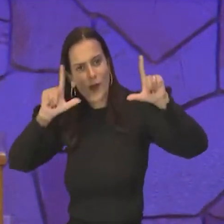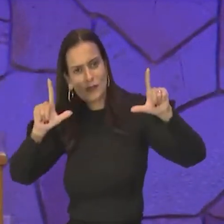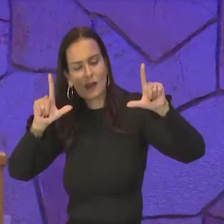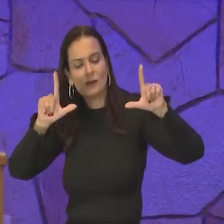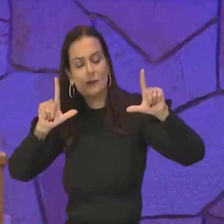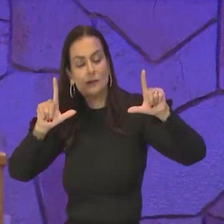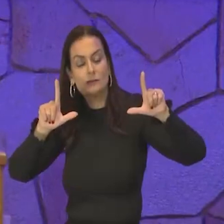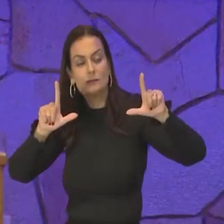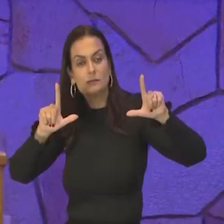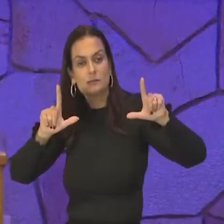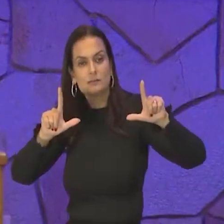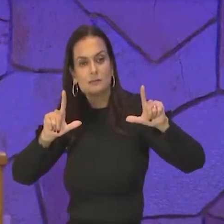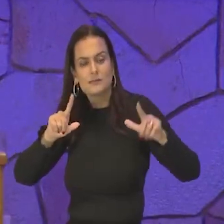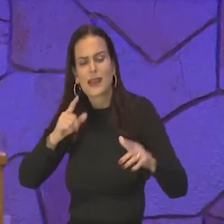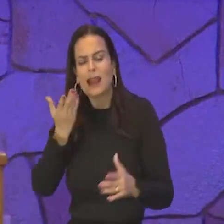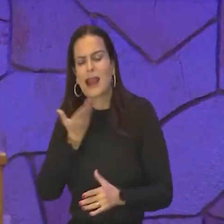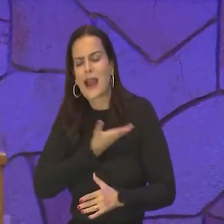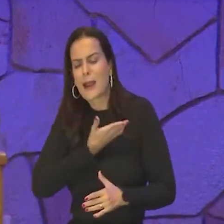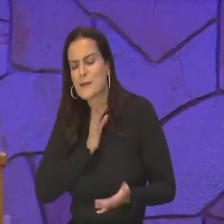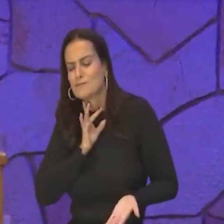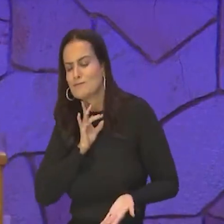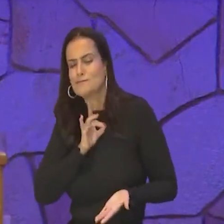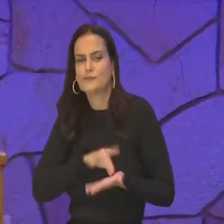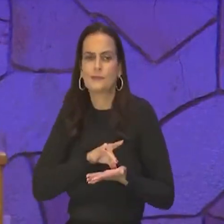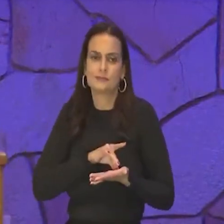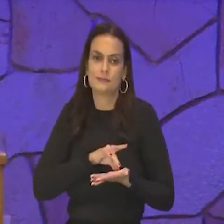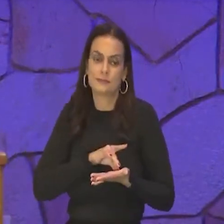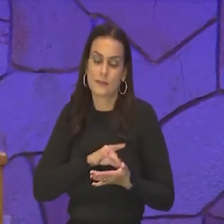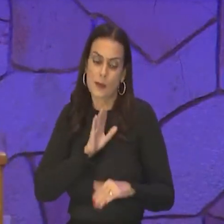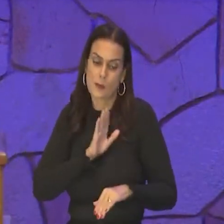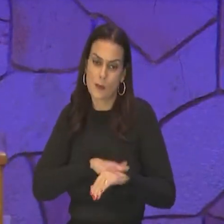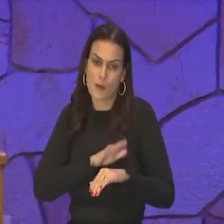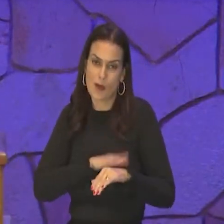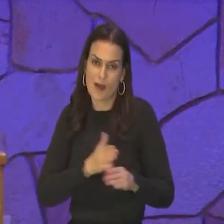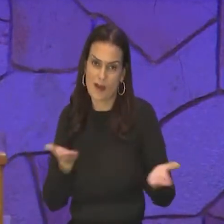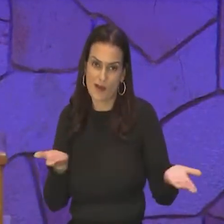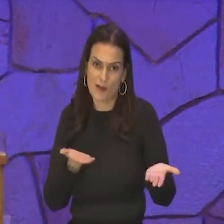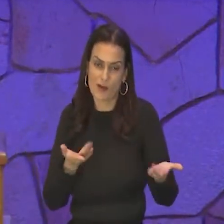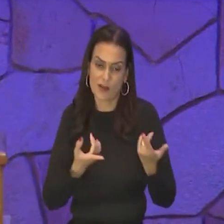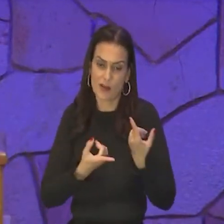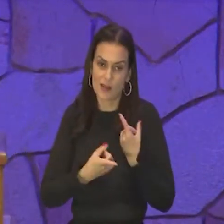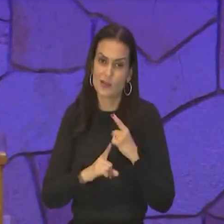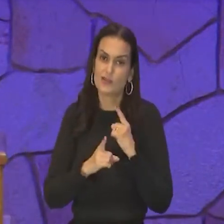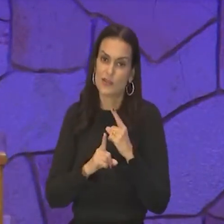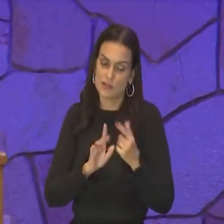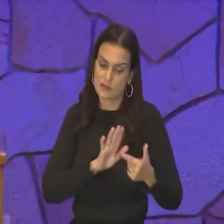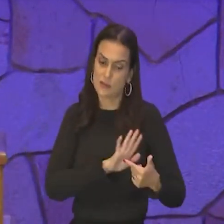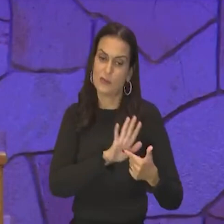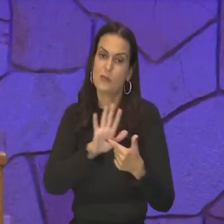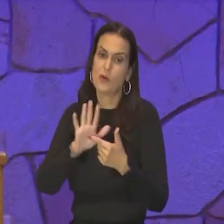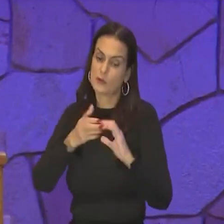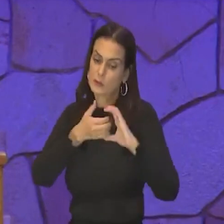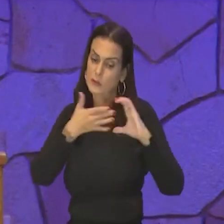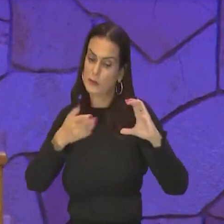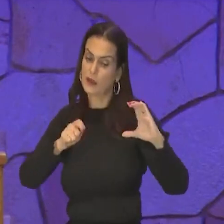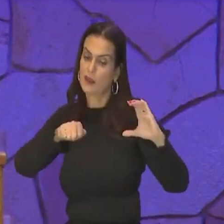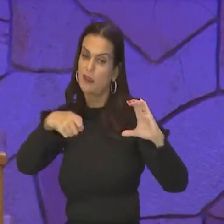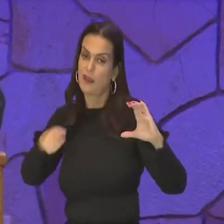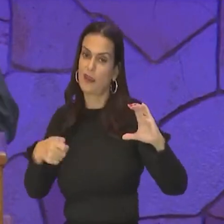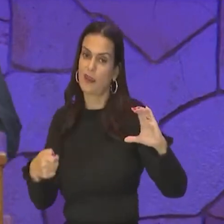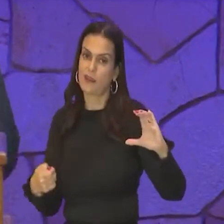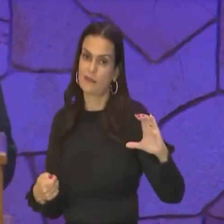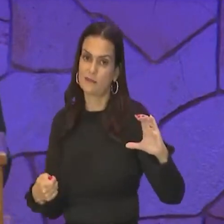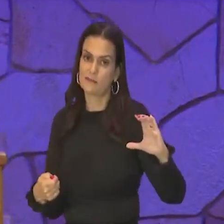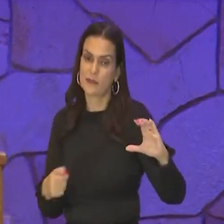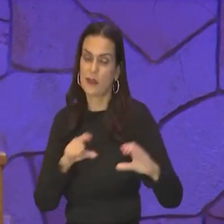desfrutava de tantas amizades. Neste momento, os discípulos são revelados. Verso